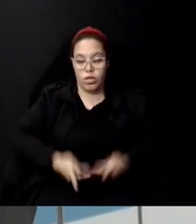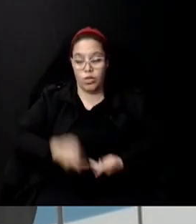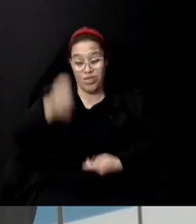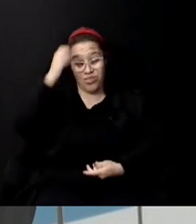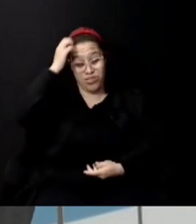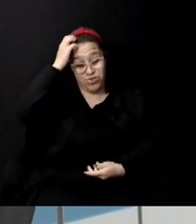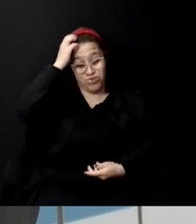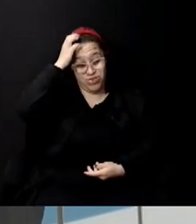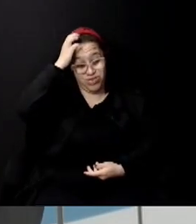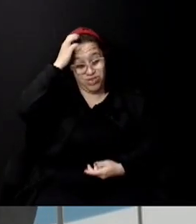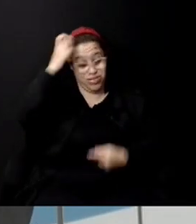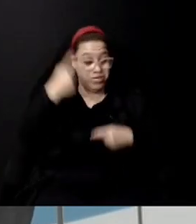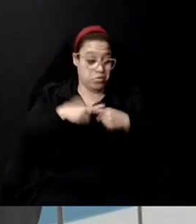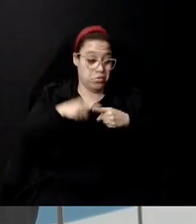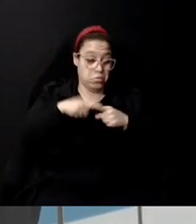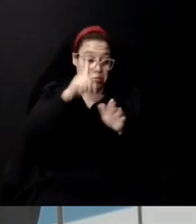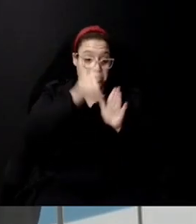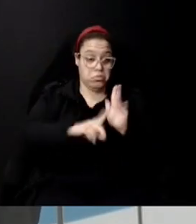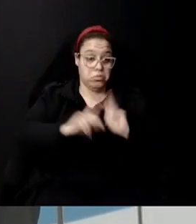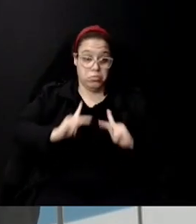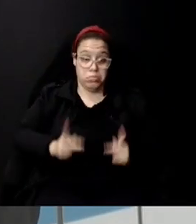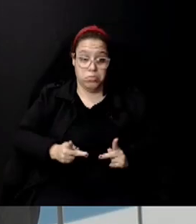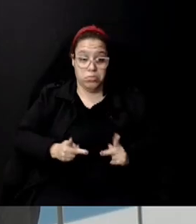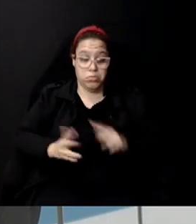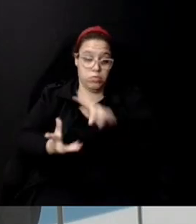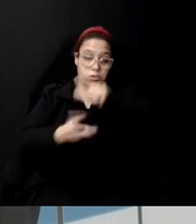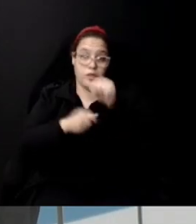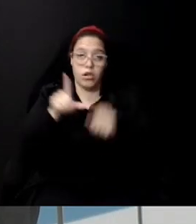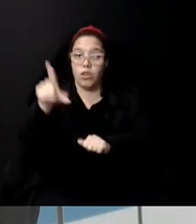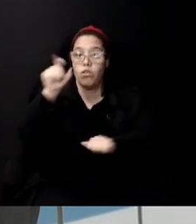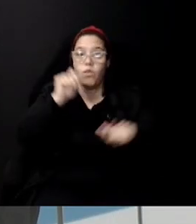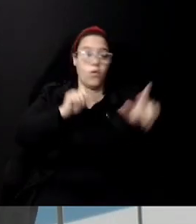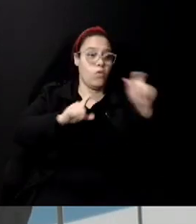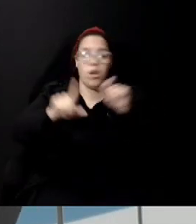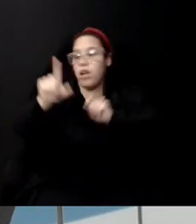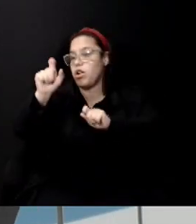direito internacional, ele não vai escolher quem ele vai